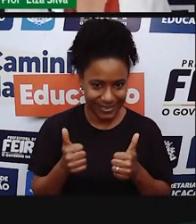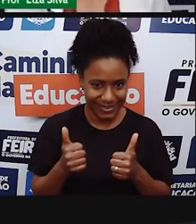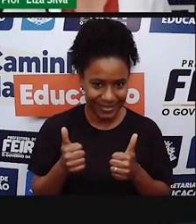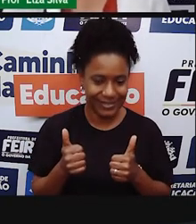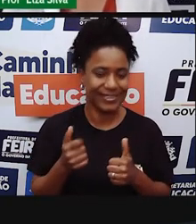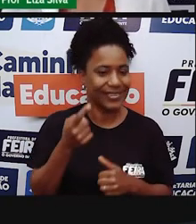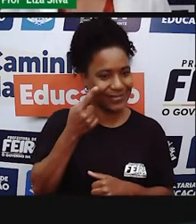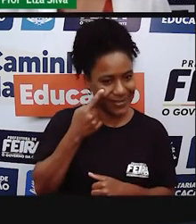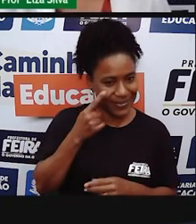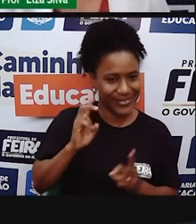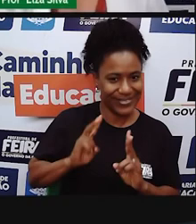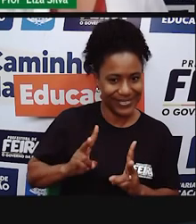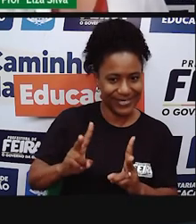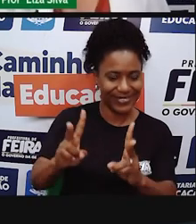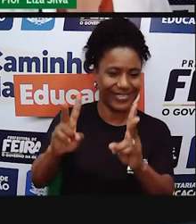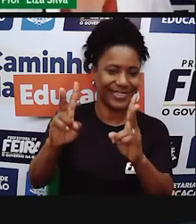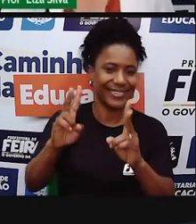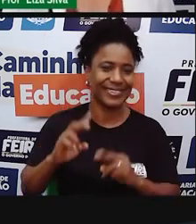let's go.